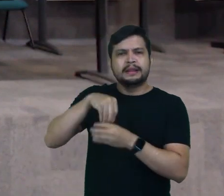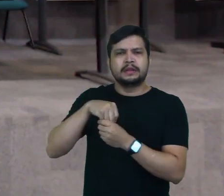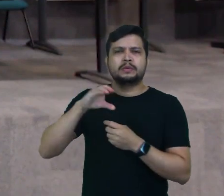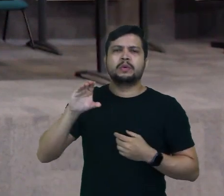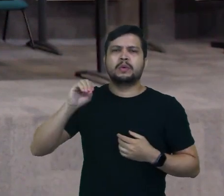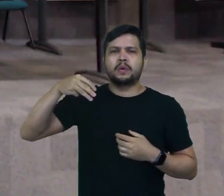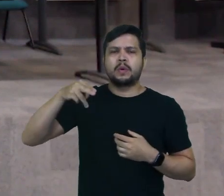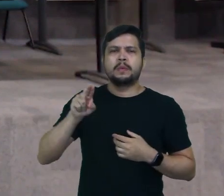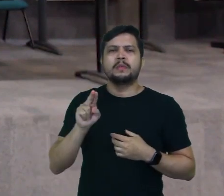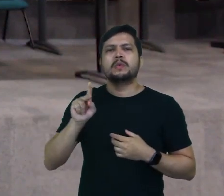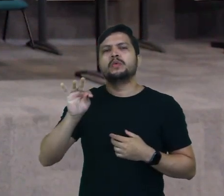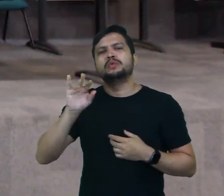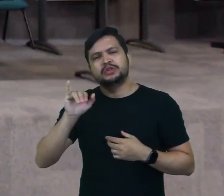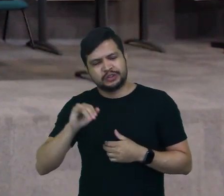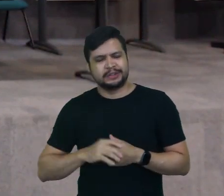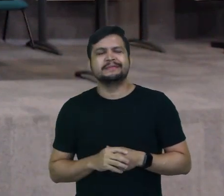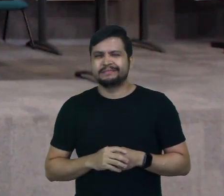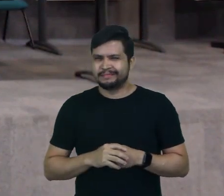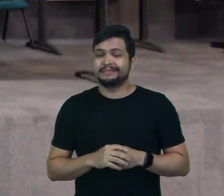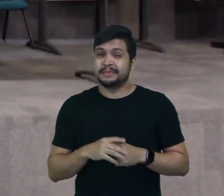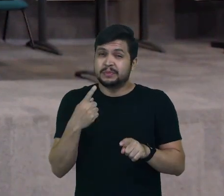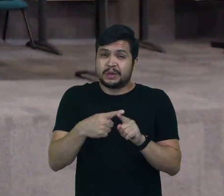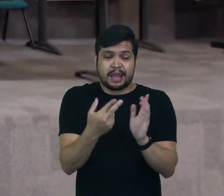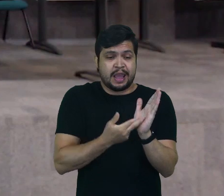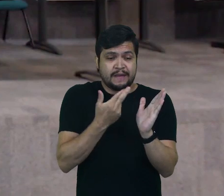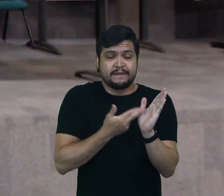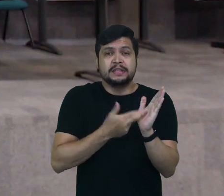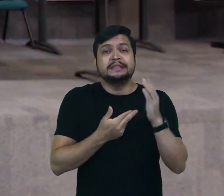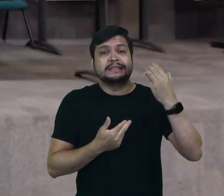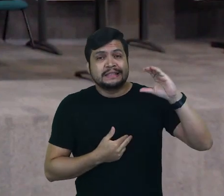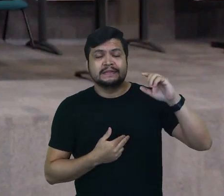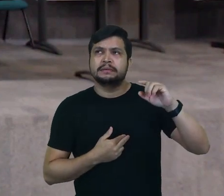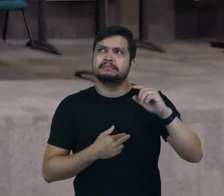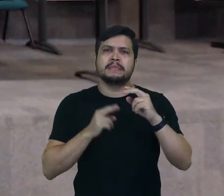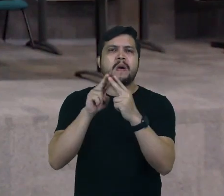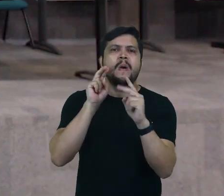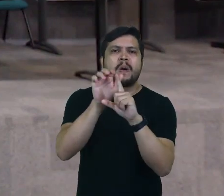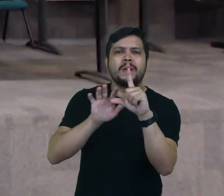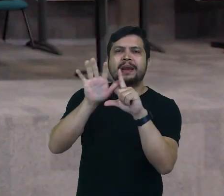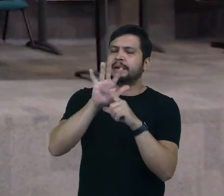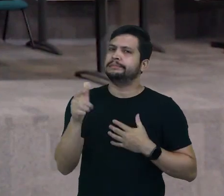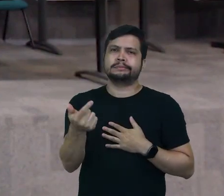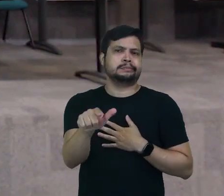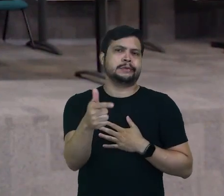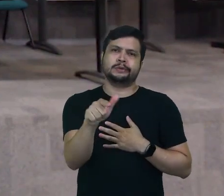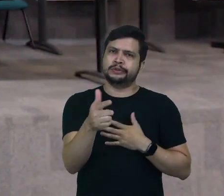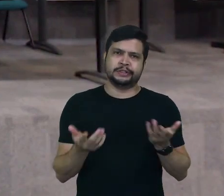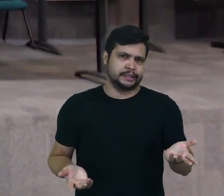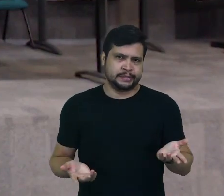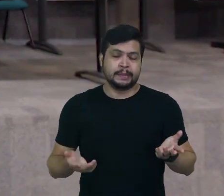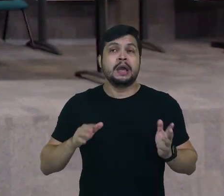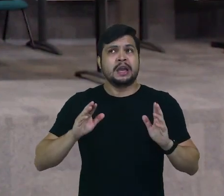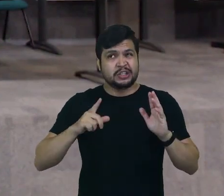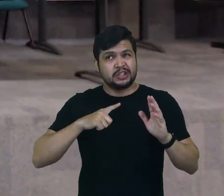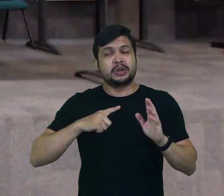as revistas científicas não tinha online. Aí tinha a revista que tinha, sei lá no